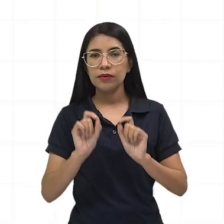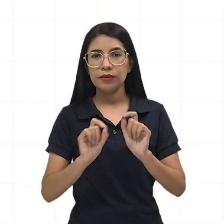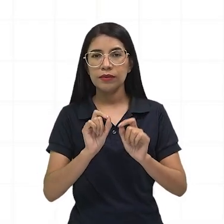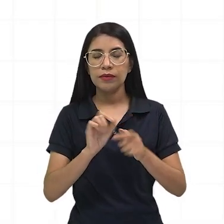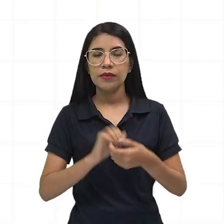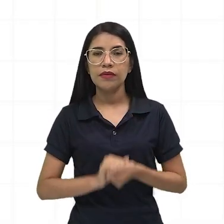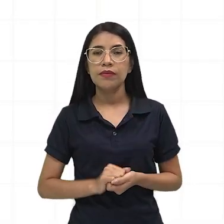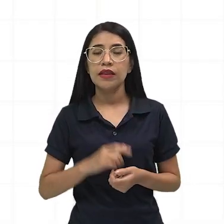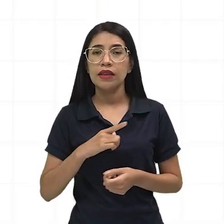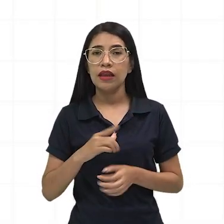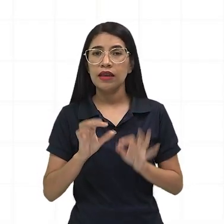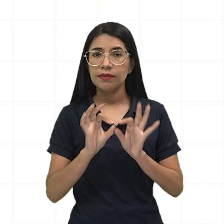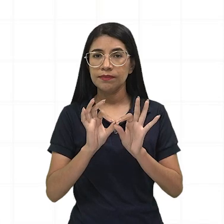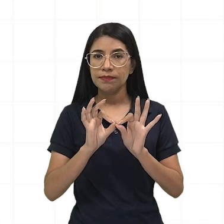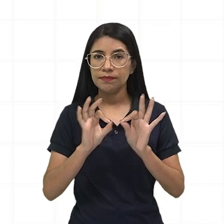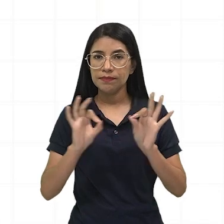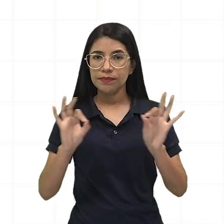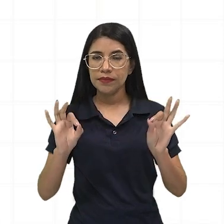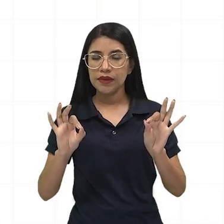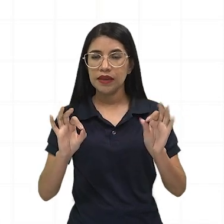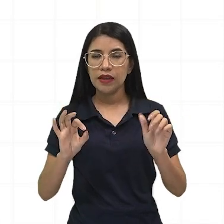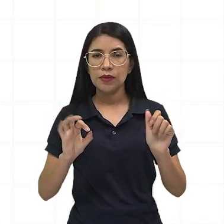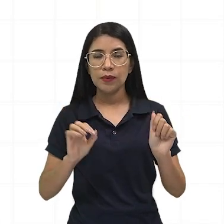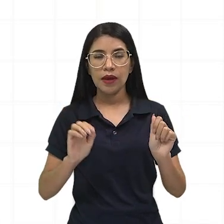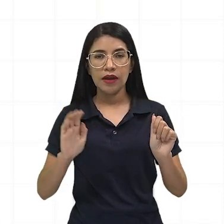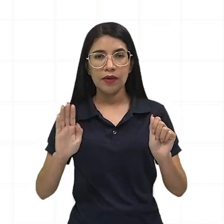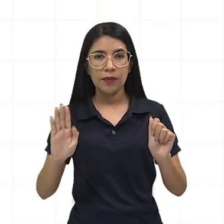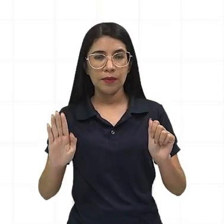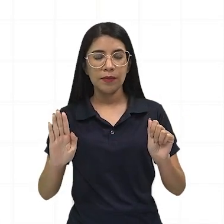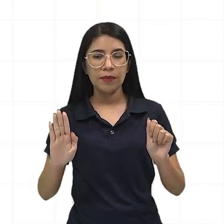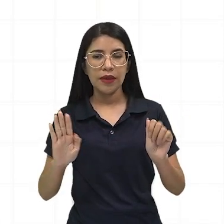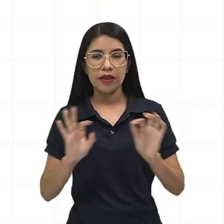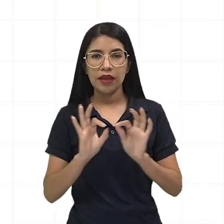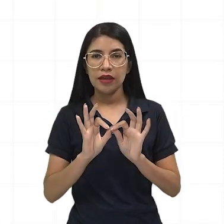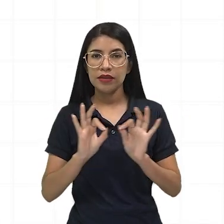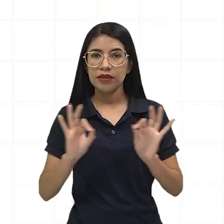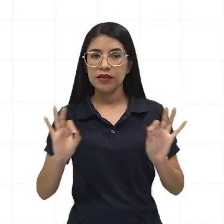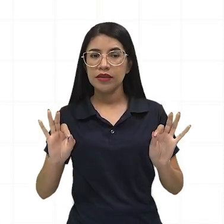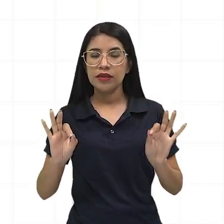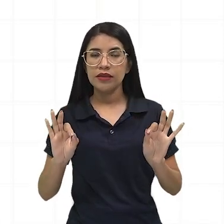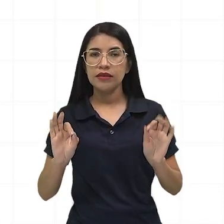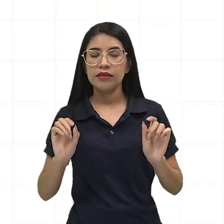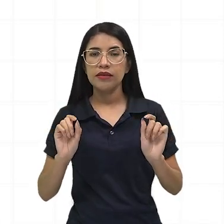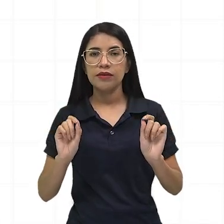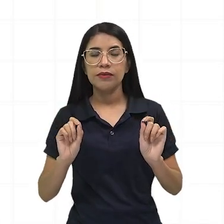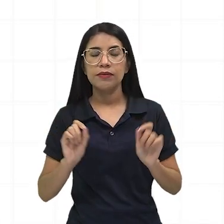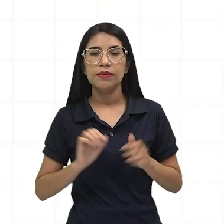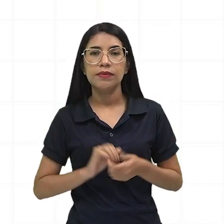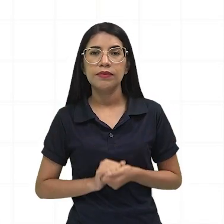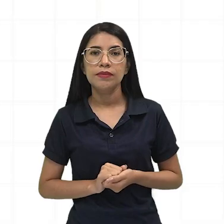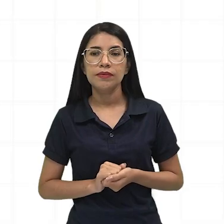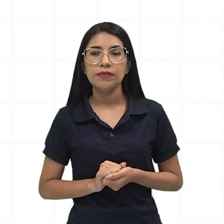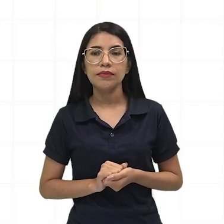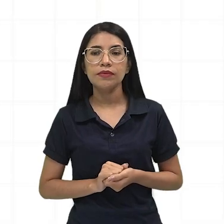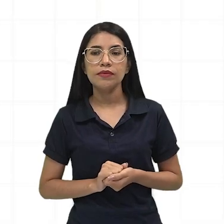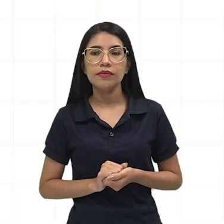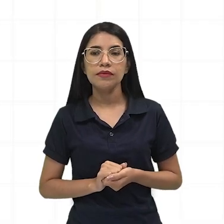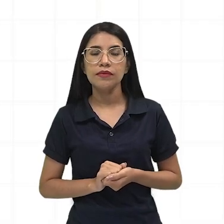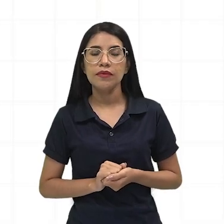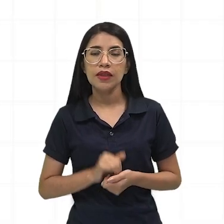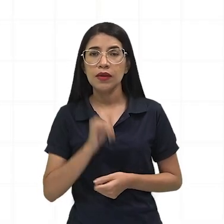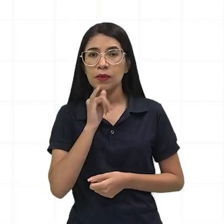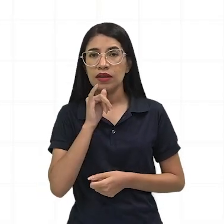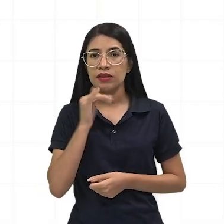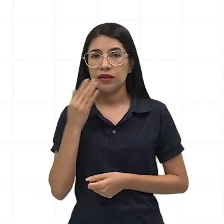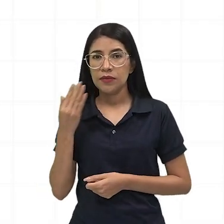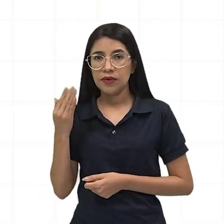uma distância, né, de A até P, né, eu posso dizer que esse ponto A está bem